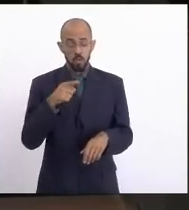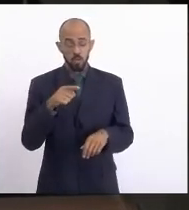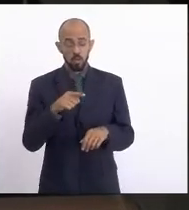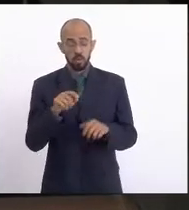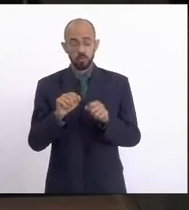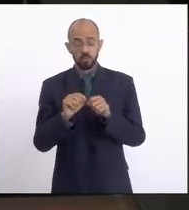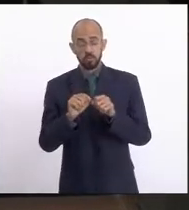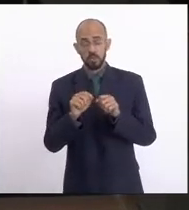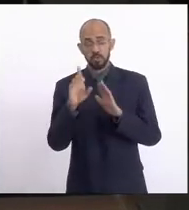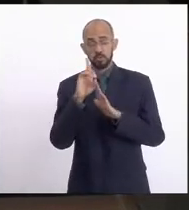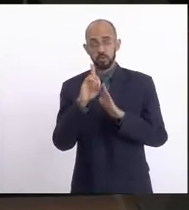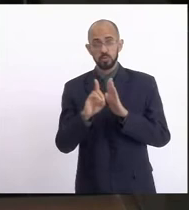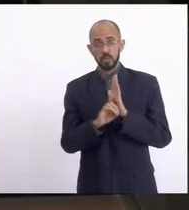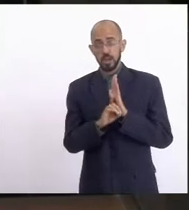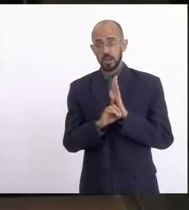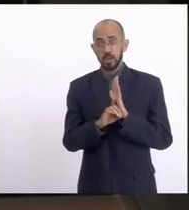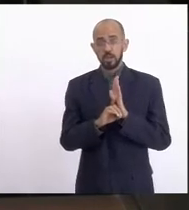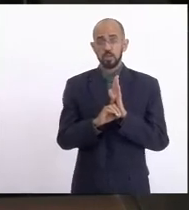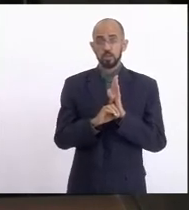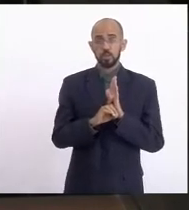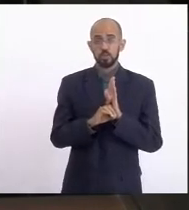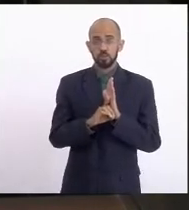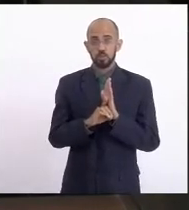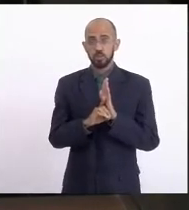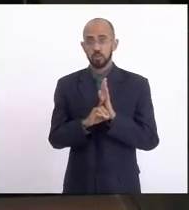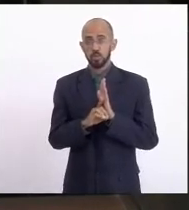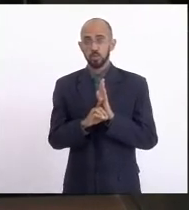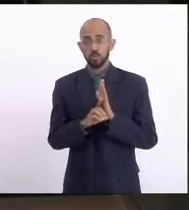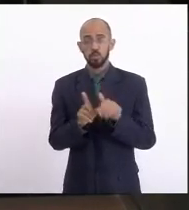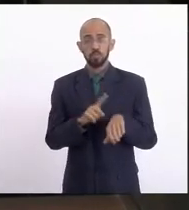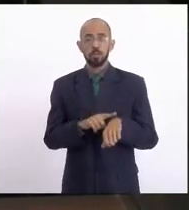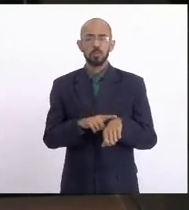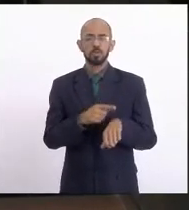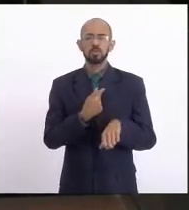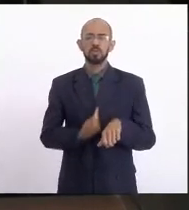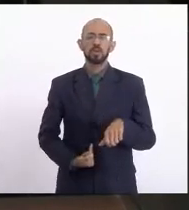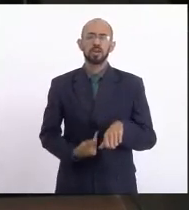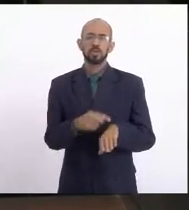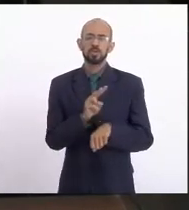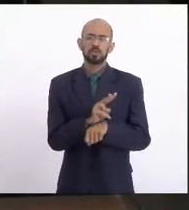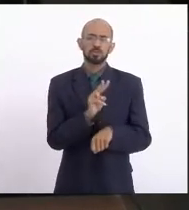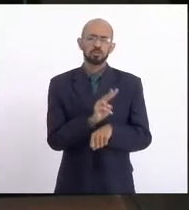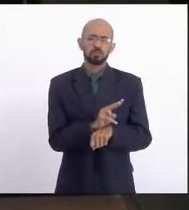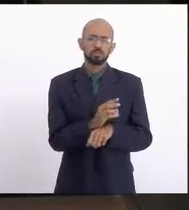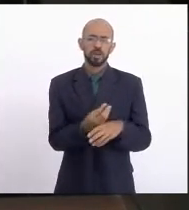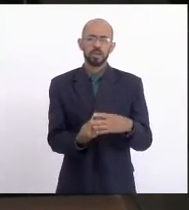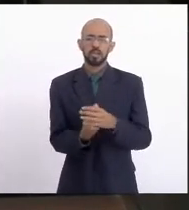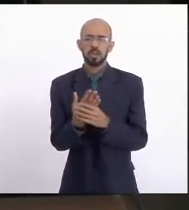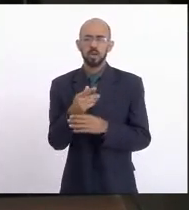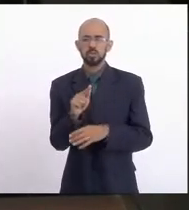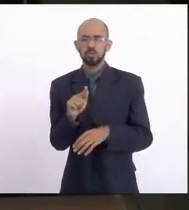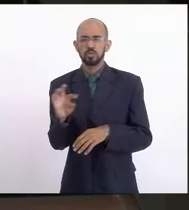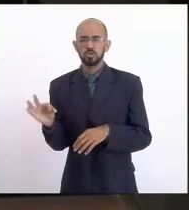decreto, Cláudio Castro, ainda na interinidade, para constituir um grupo de trabalho,